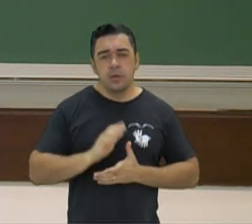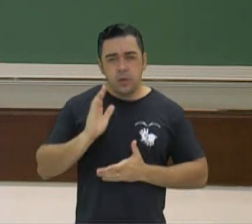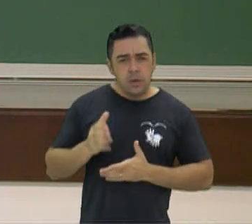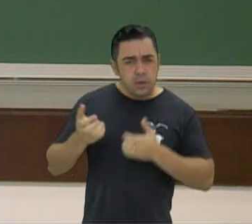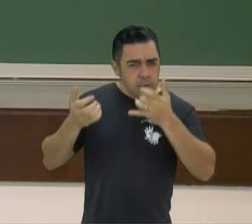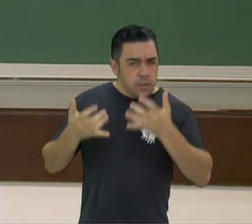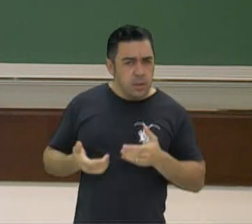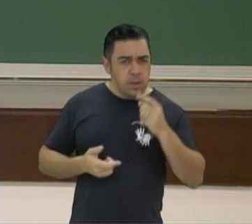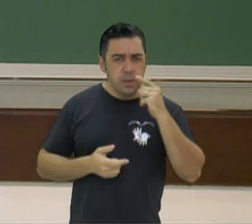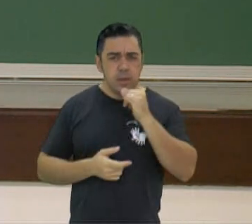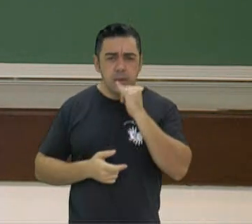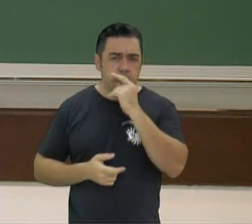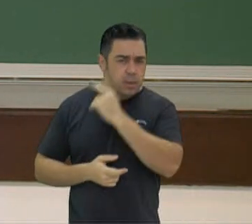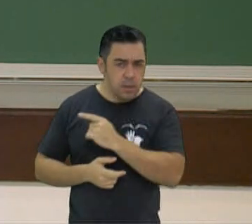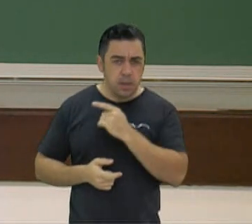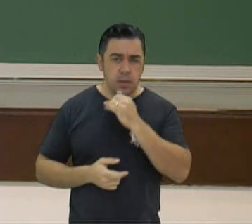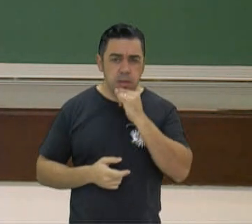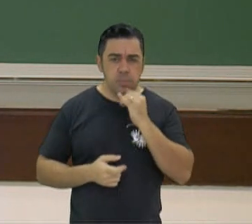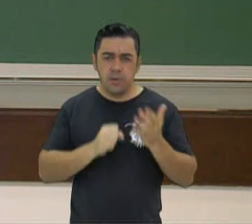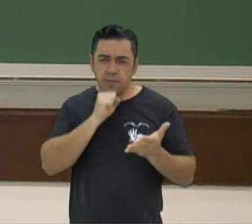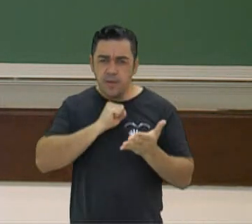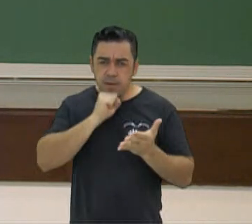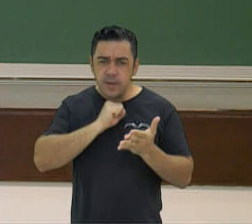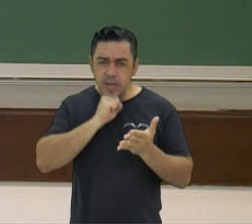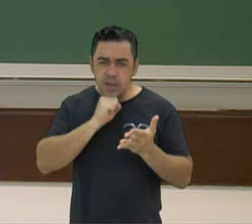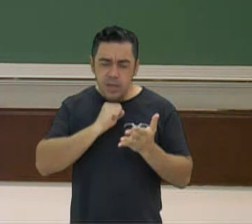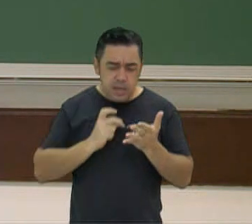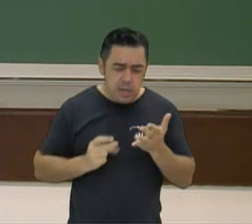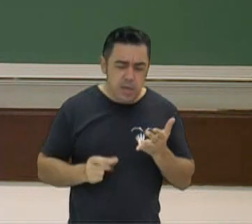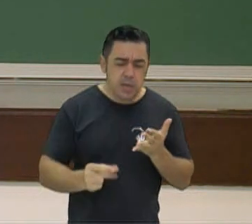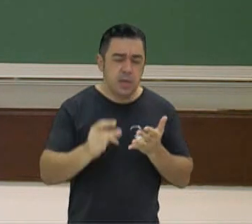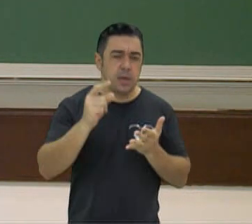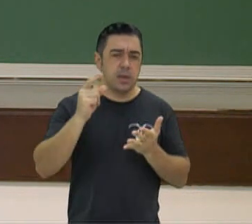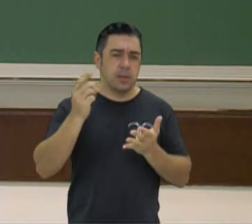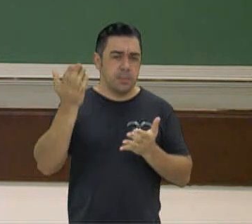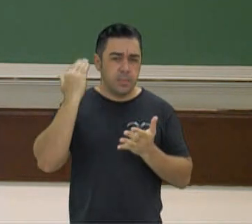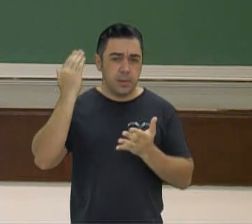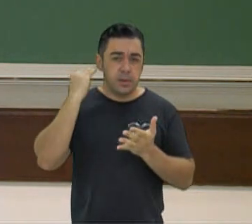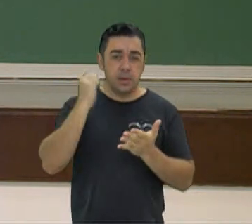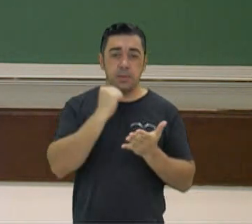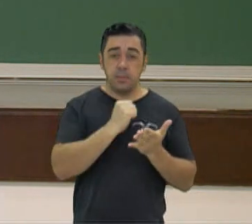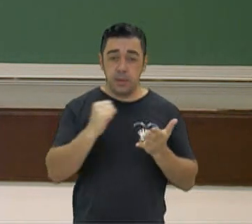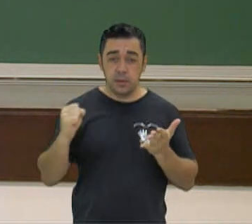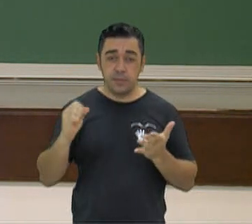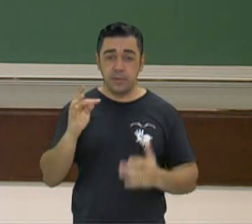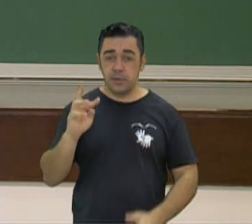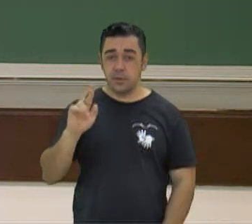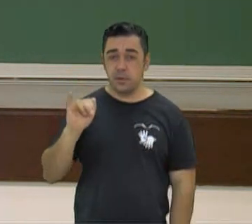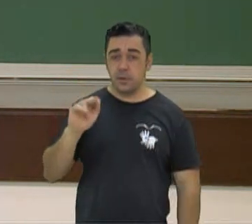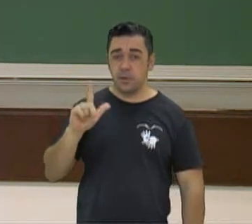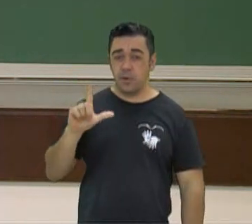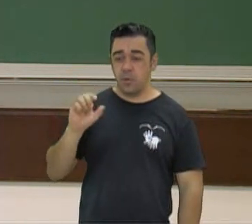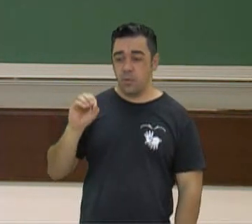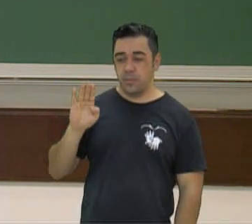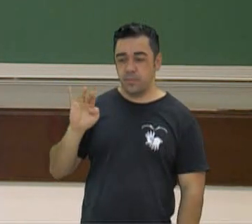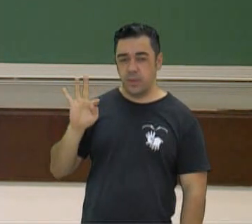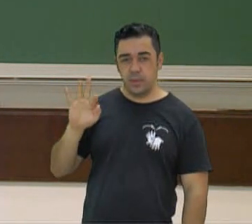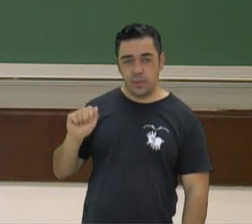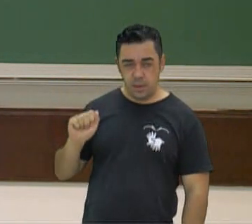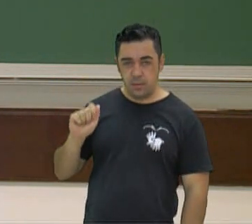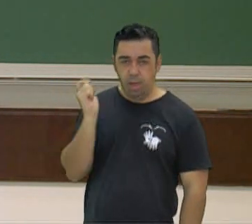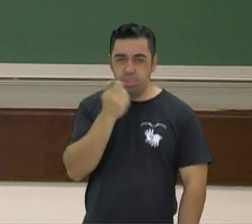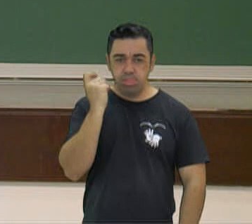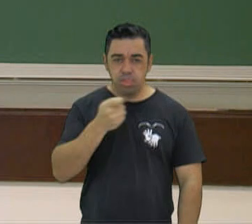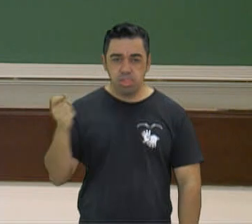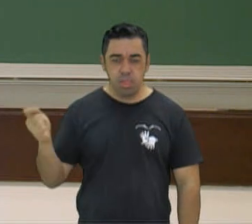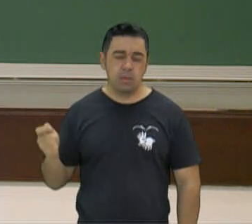fala, né, quando quer falar que alguma coisa é muito velho, que a gente tira sarro que é do tempo que se matava a trilobita tamancada, né, de tão velho que é. Então, tá aqui bem